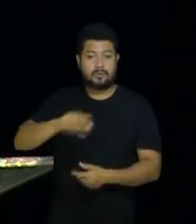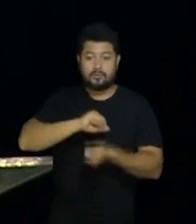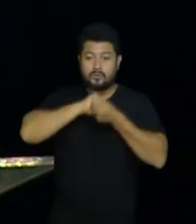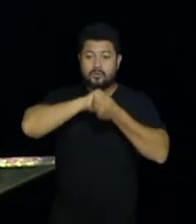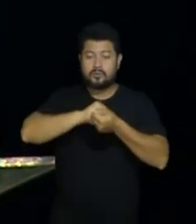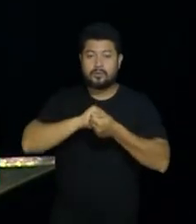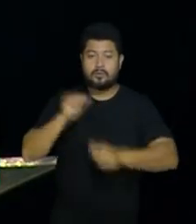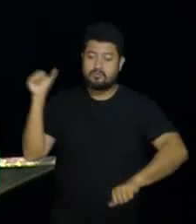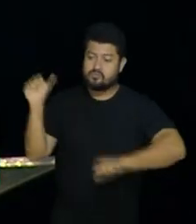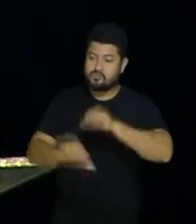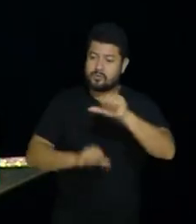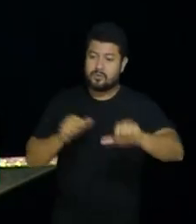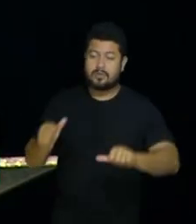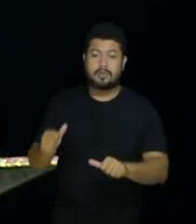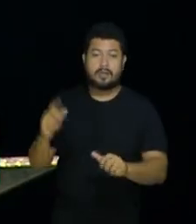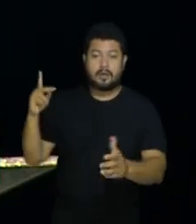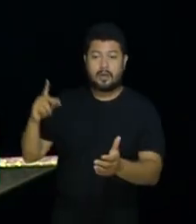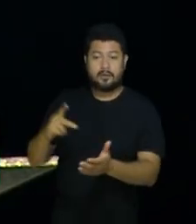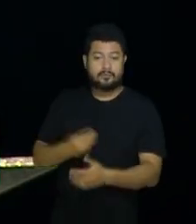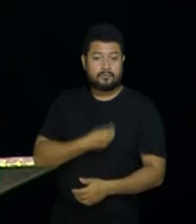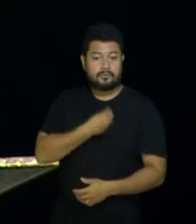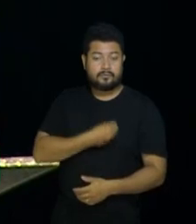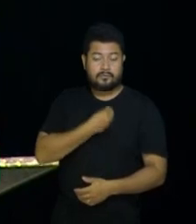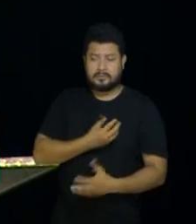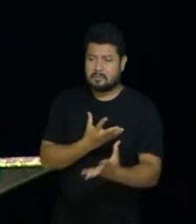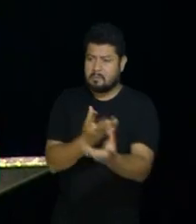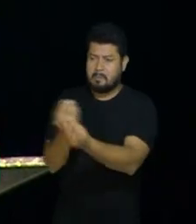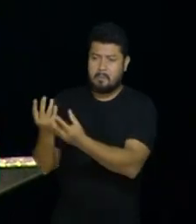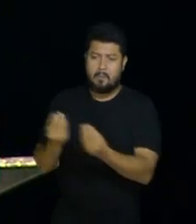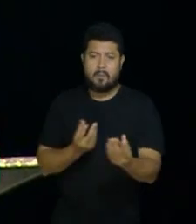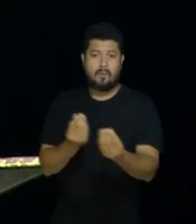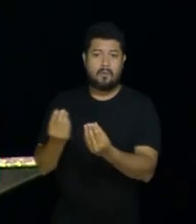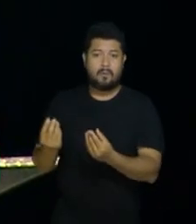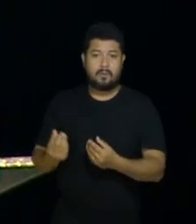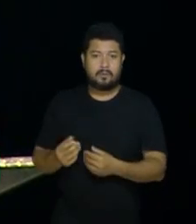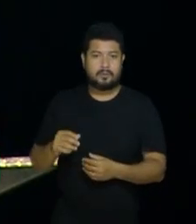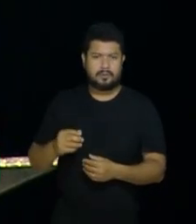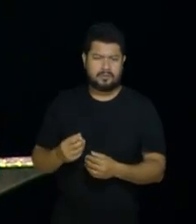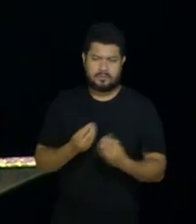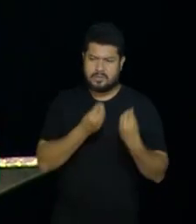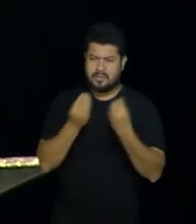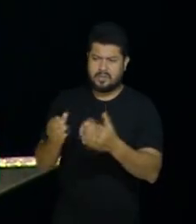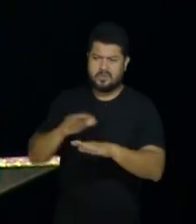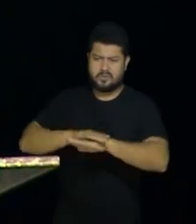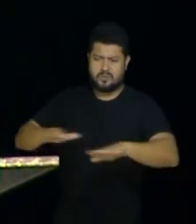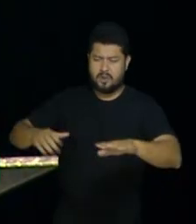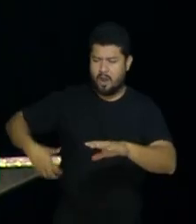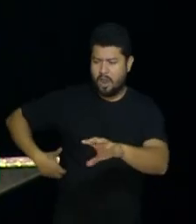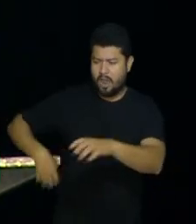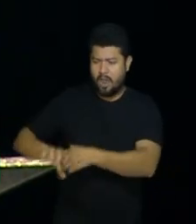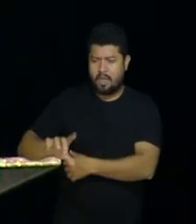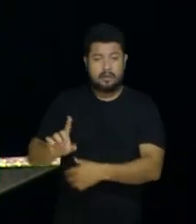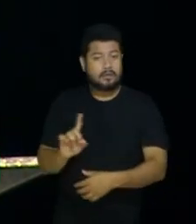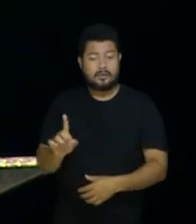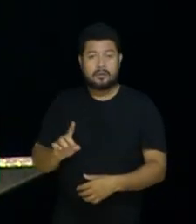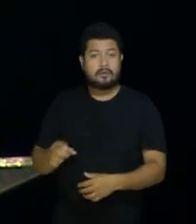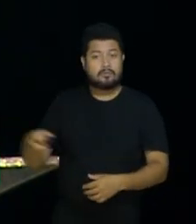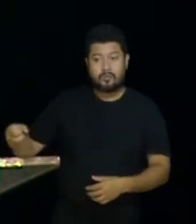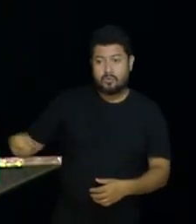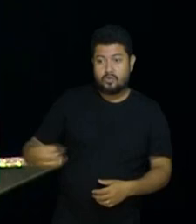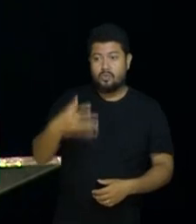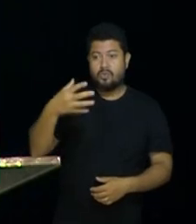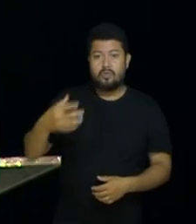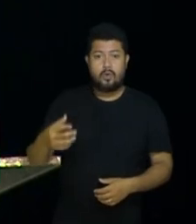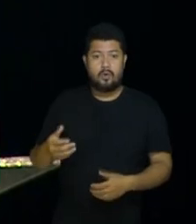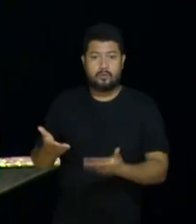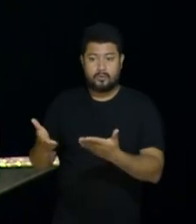de tantas pessoas e oferecer a elas não apenas um órgão, mas mais uma nova